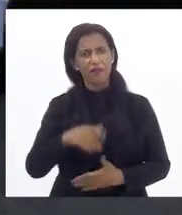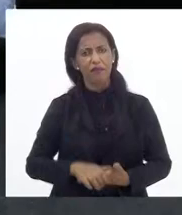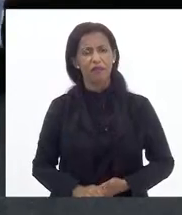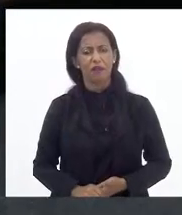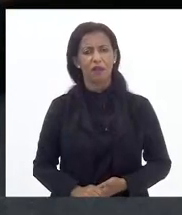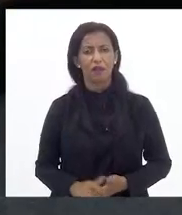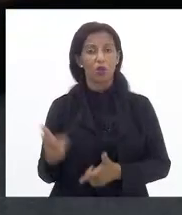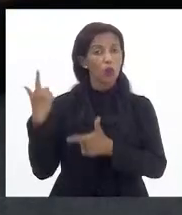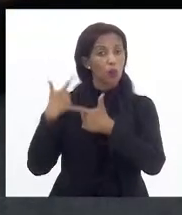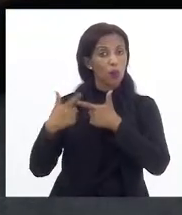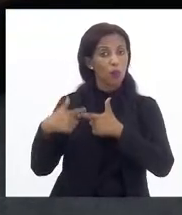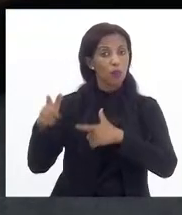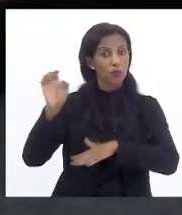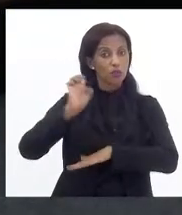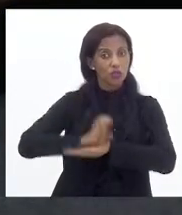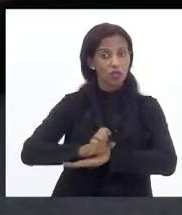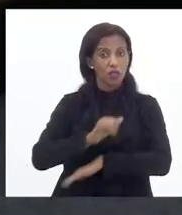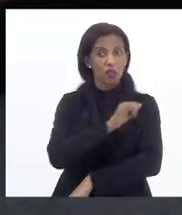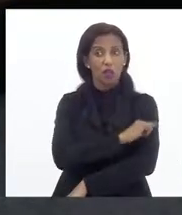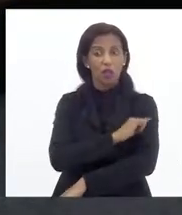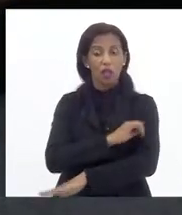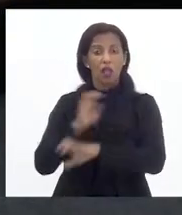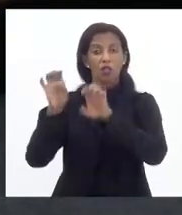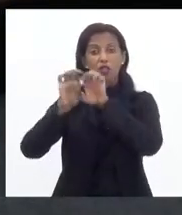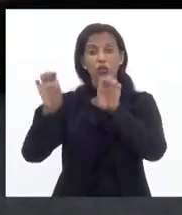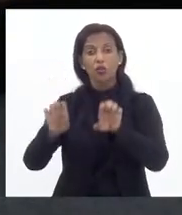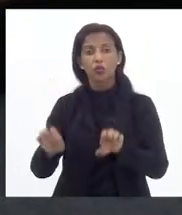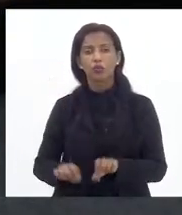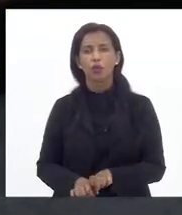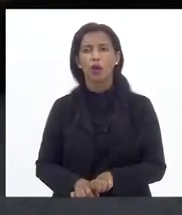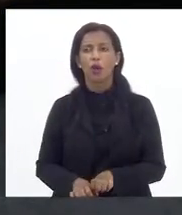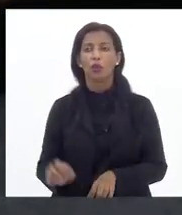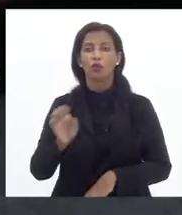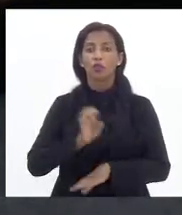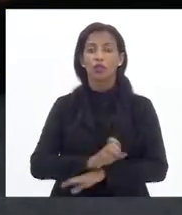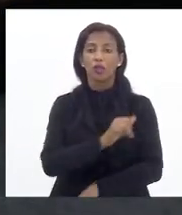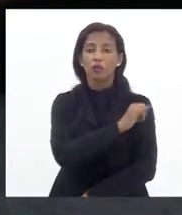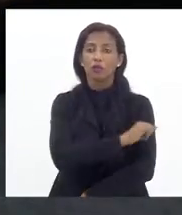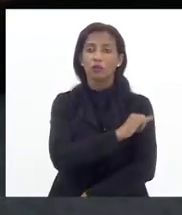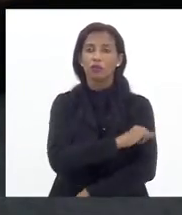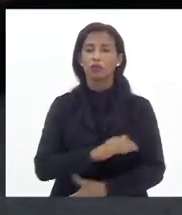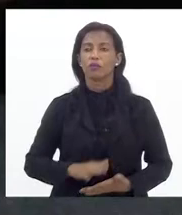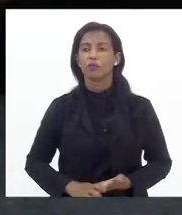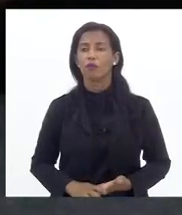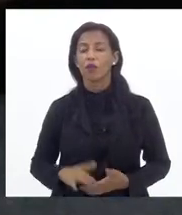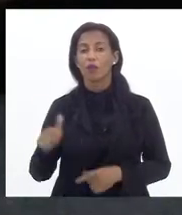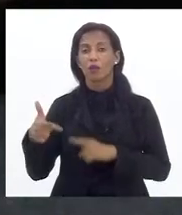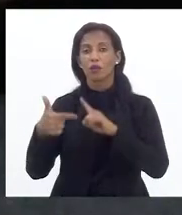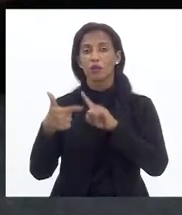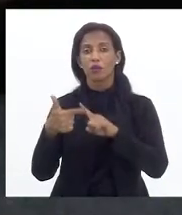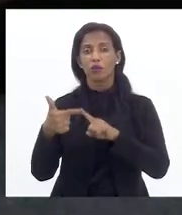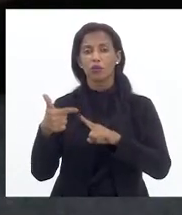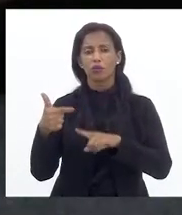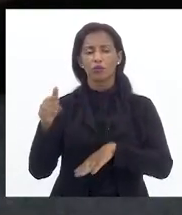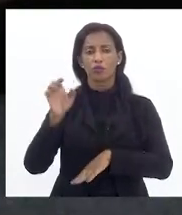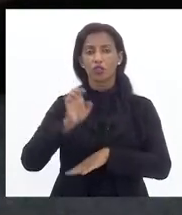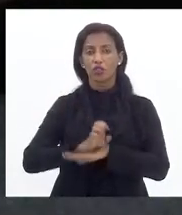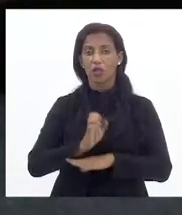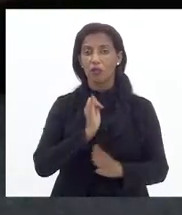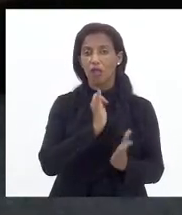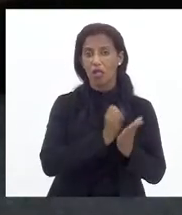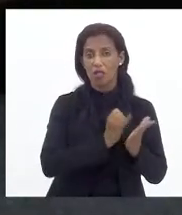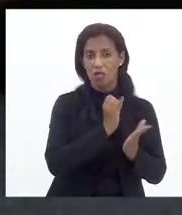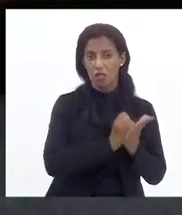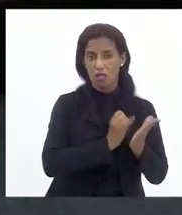que o problema do Estado do Rio de Janeiro é estrutural o estado do Rio de Janeiro é o segundo estado em